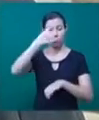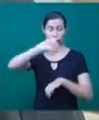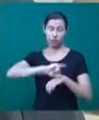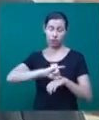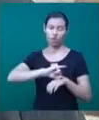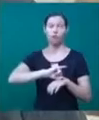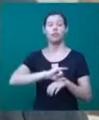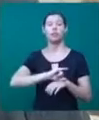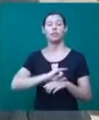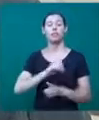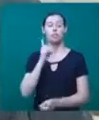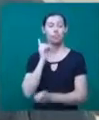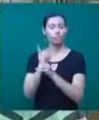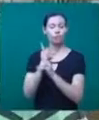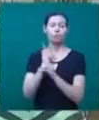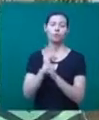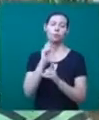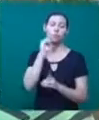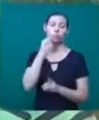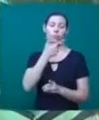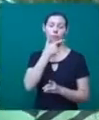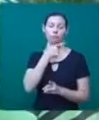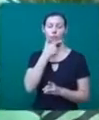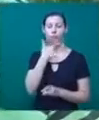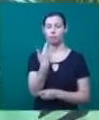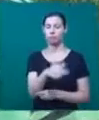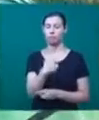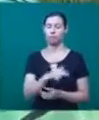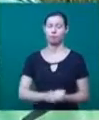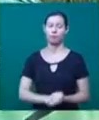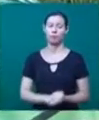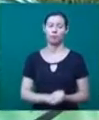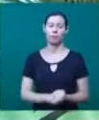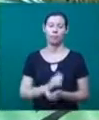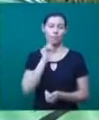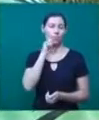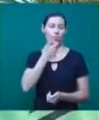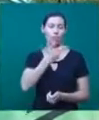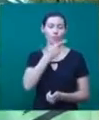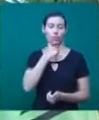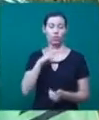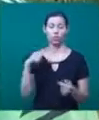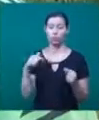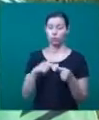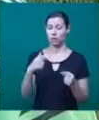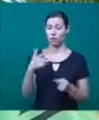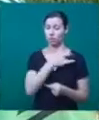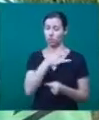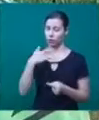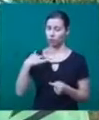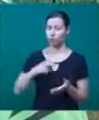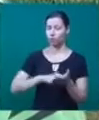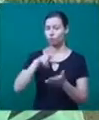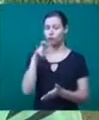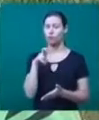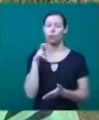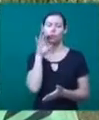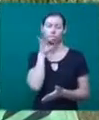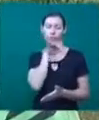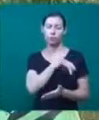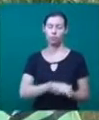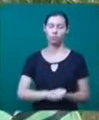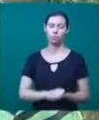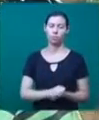paulista você não acha um pão de queijo com essa qualidade. Pão de queijo combina, inclusive, com saúde, né? Pão de queijo de manhã, quentinho, né?